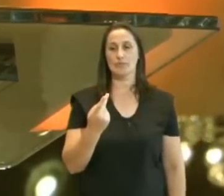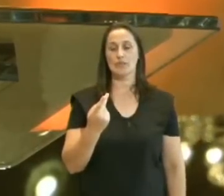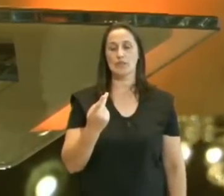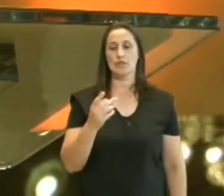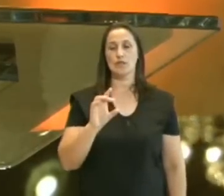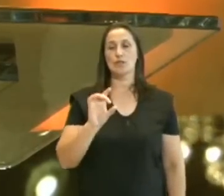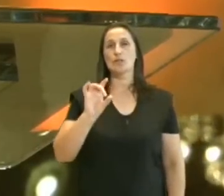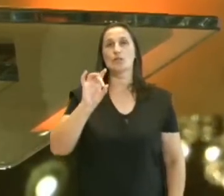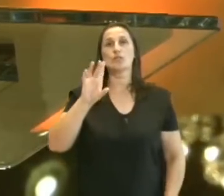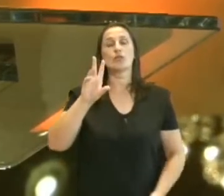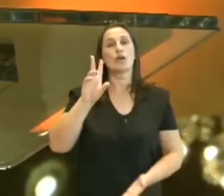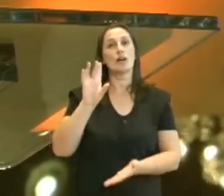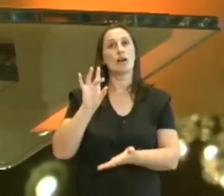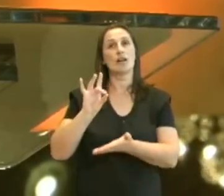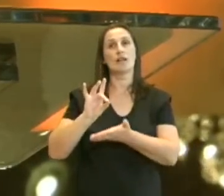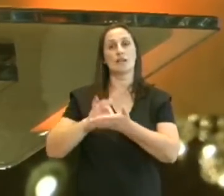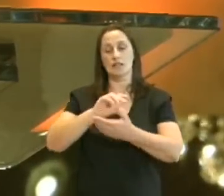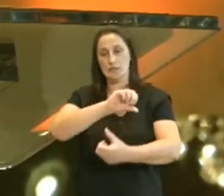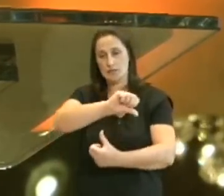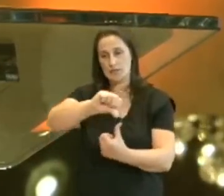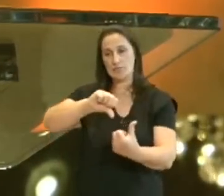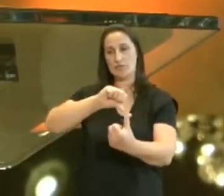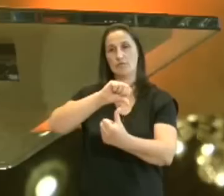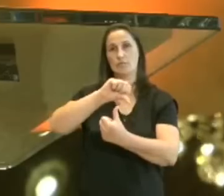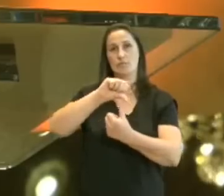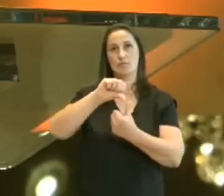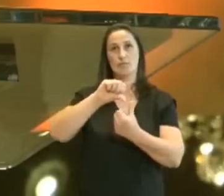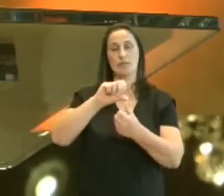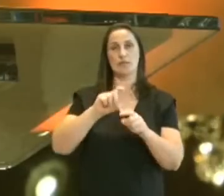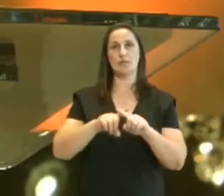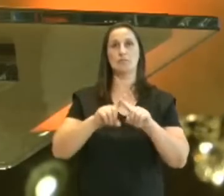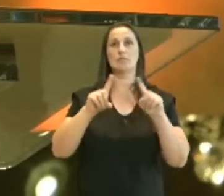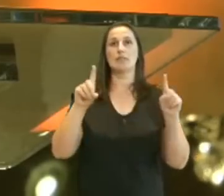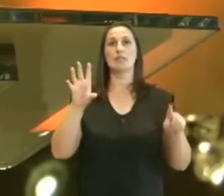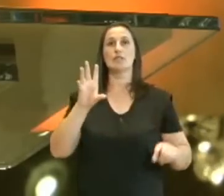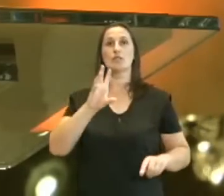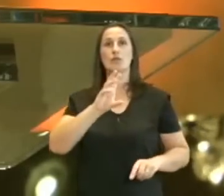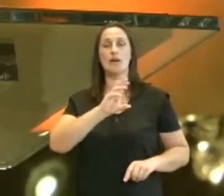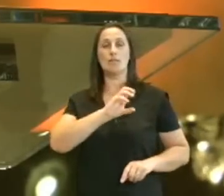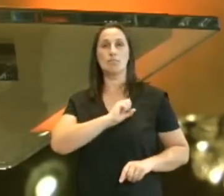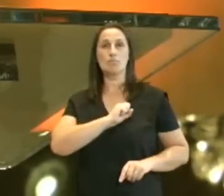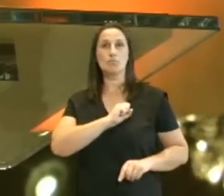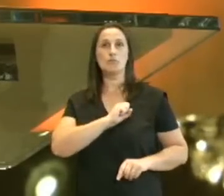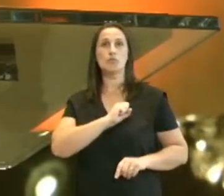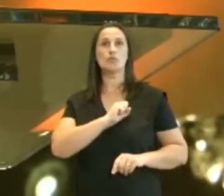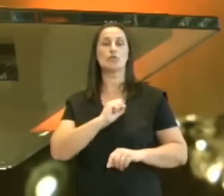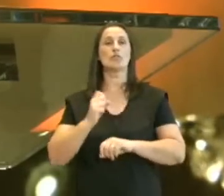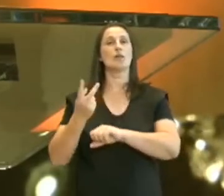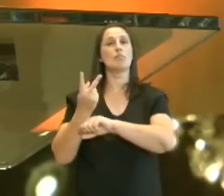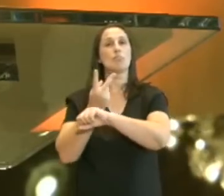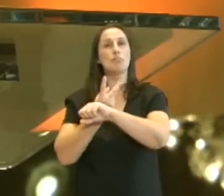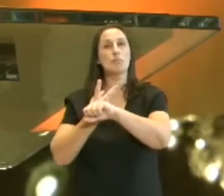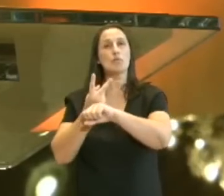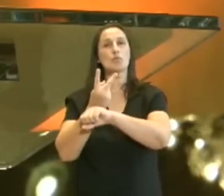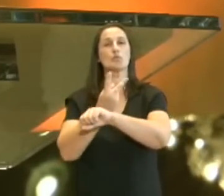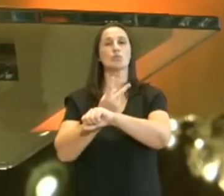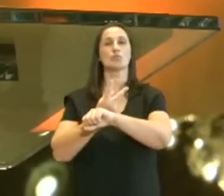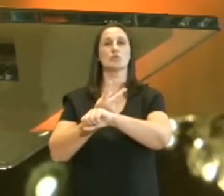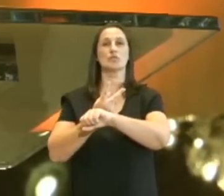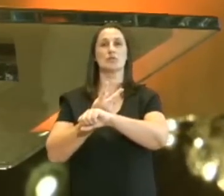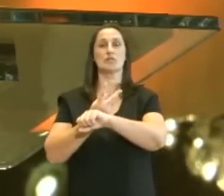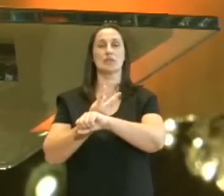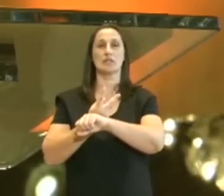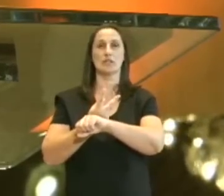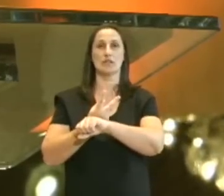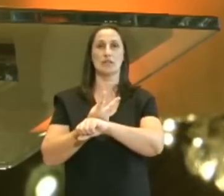realidade estava sendo transformada, mas o amor da busca, do pastoreio, da exclusividade,